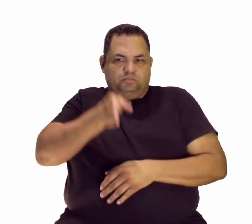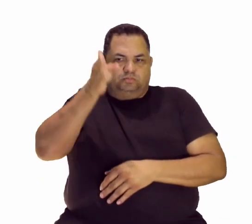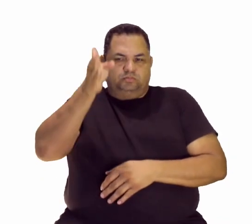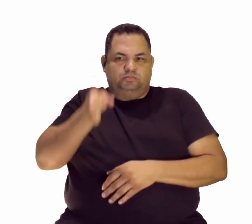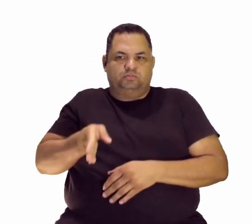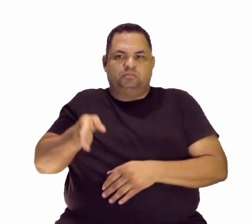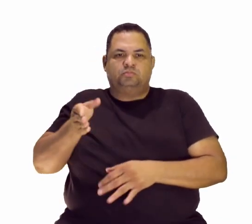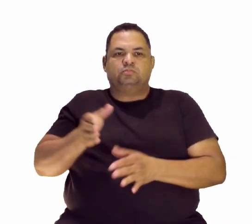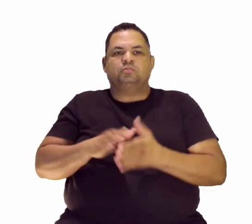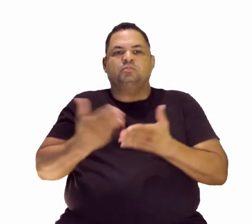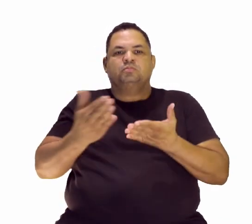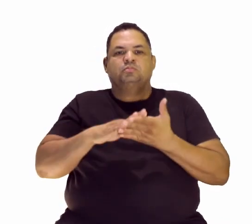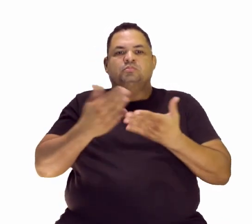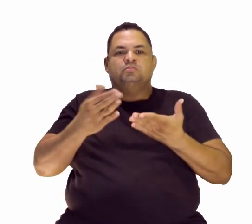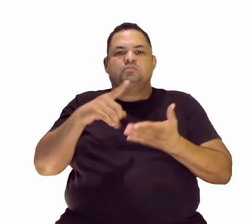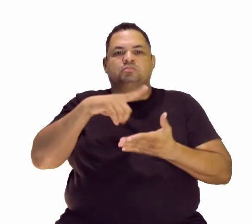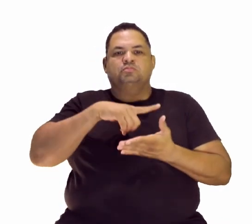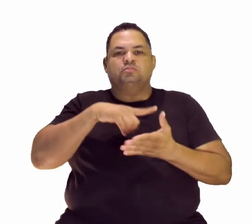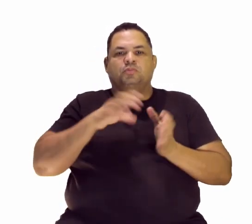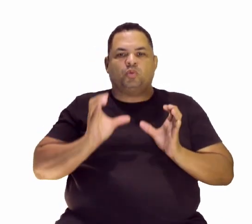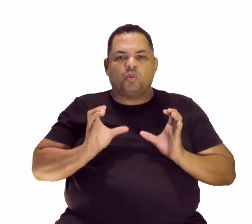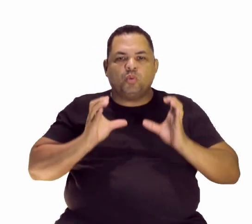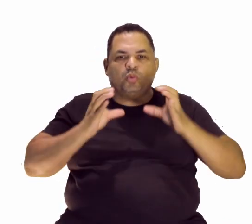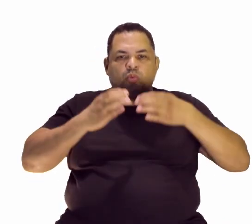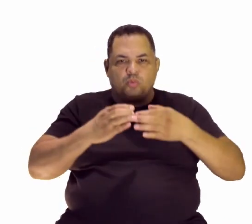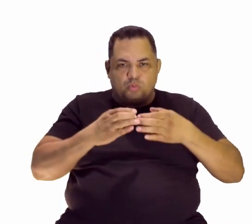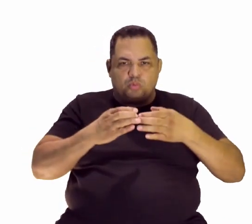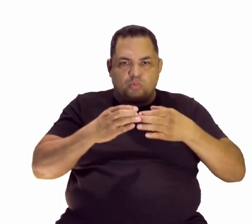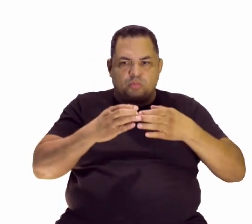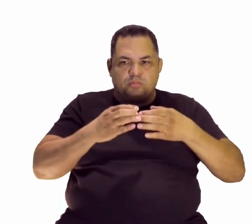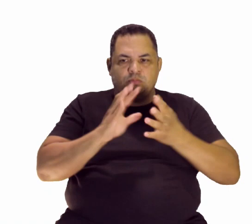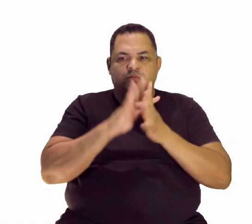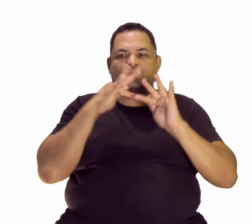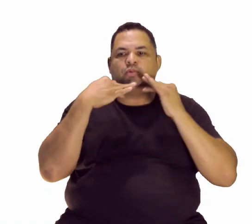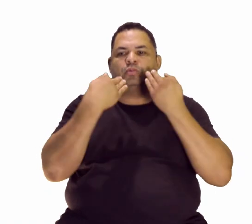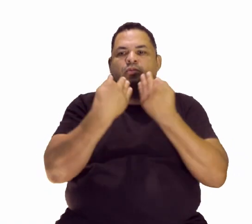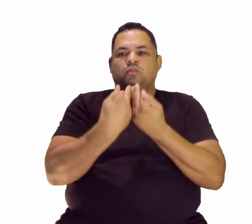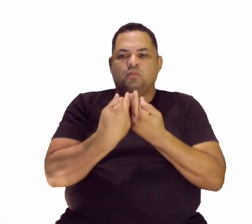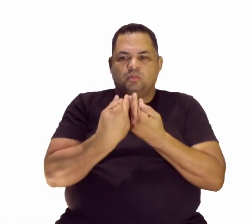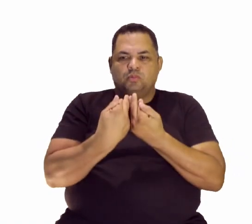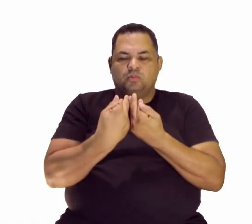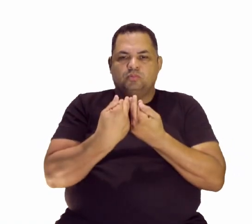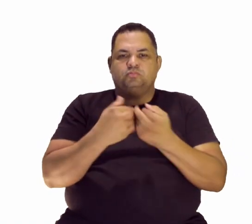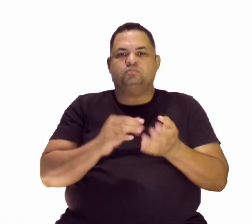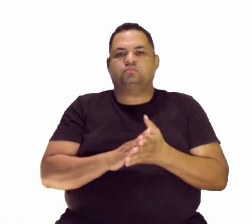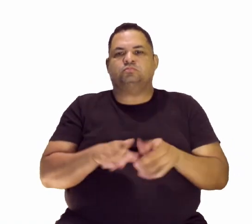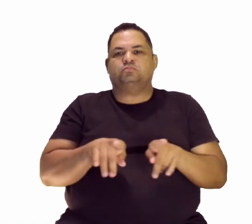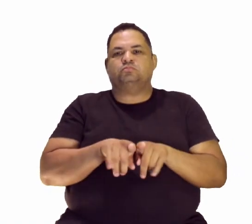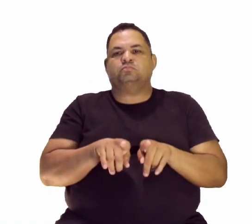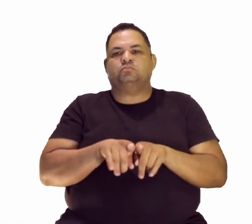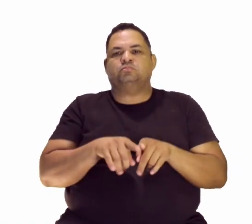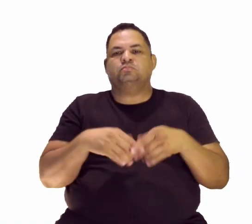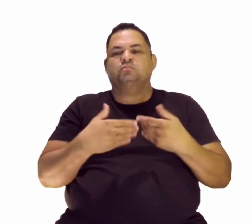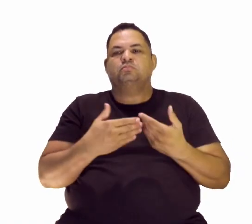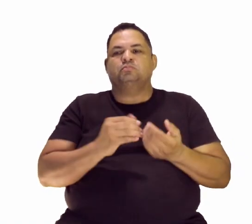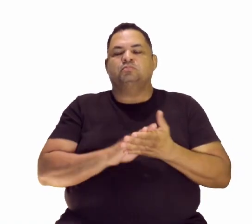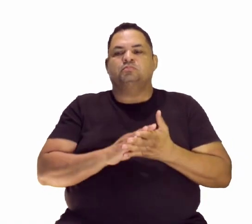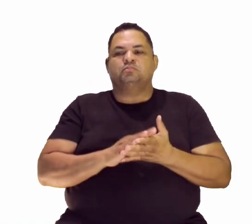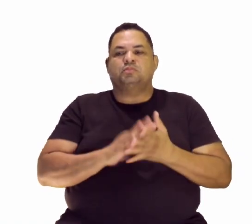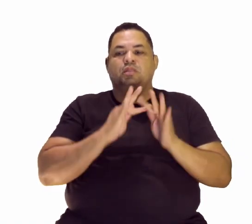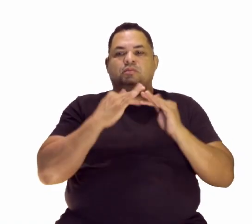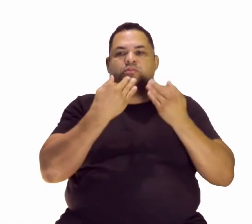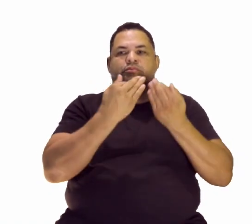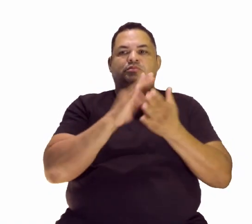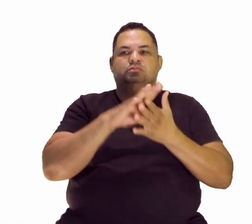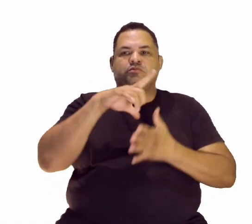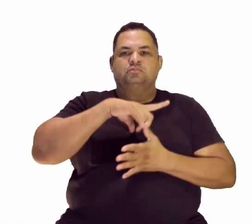E essas 18 linhas verticais nós chamamos de família. E vocês viram que essas